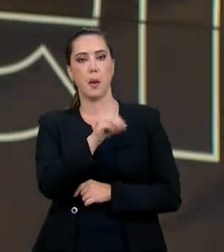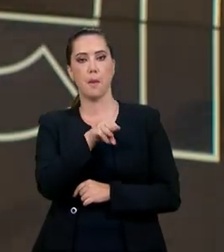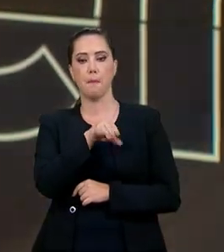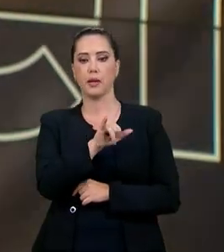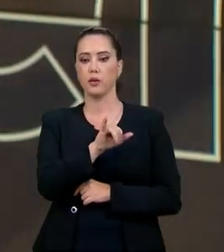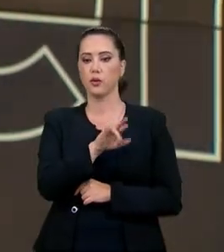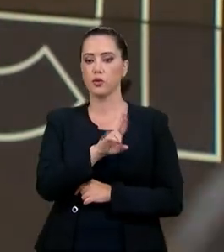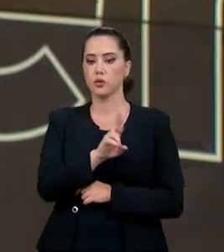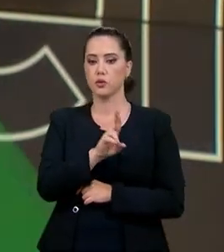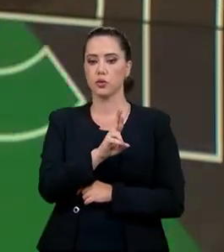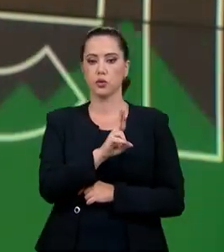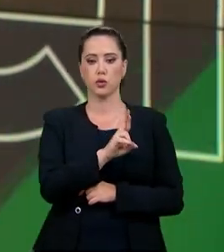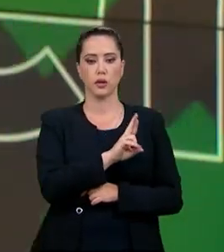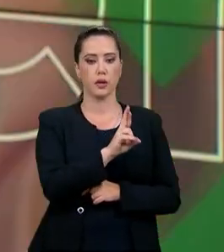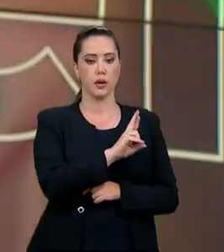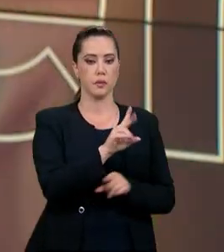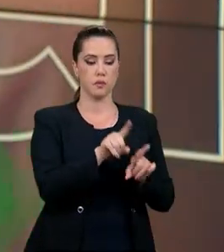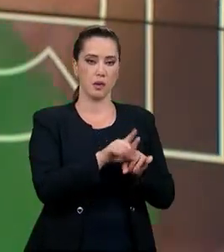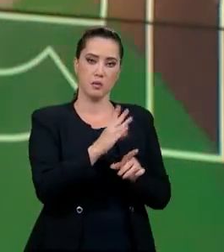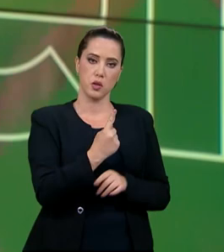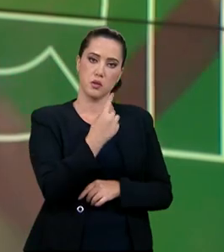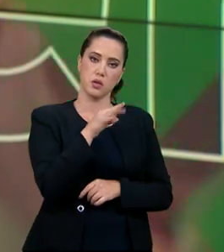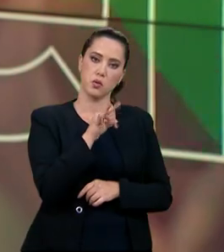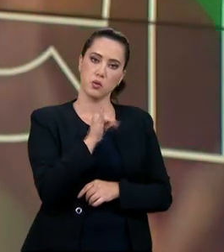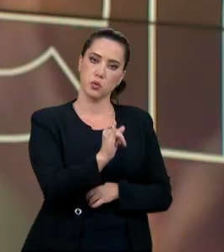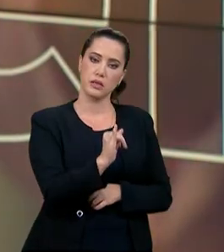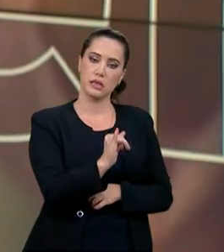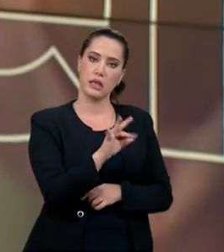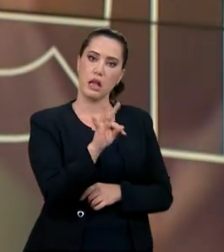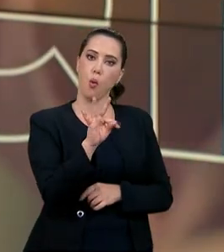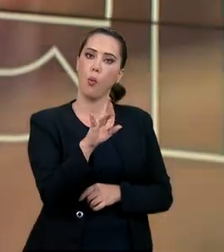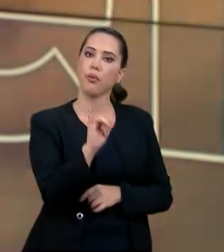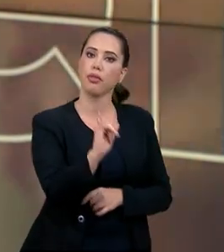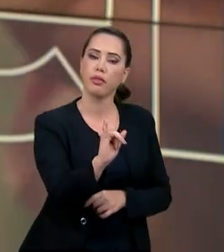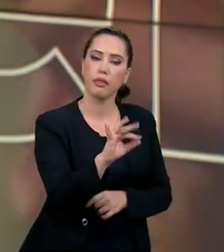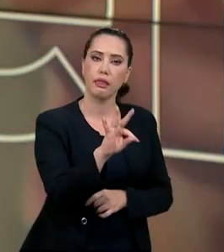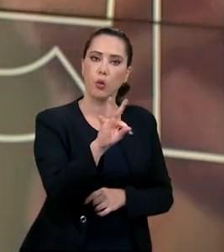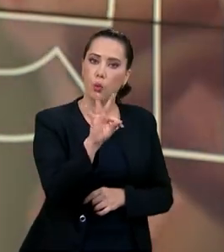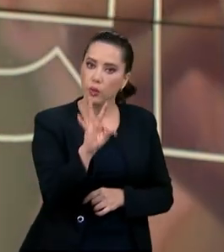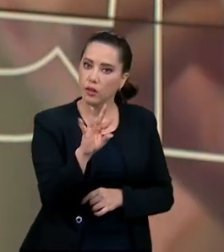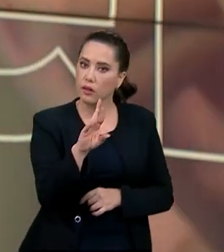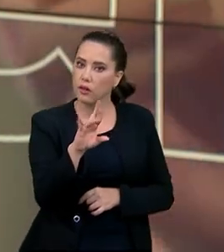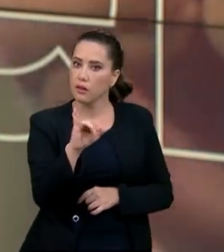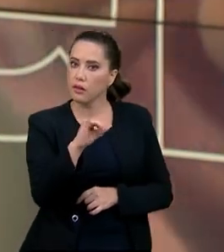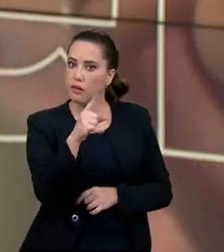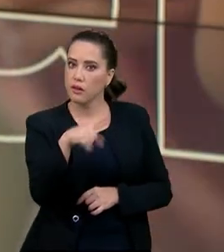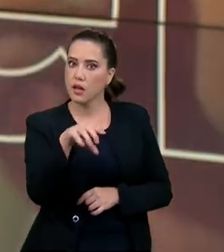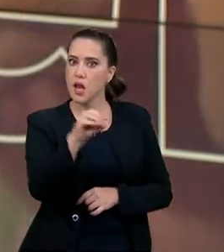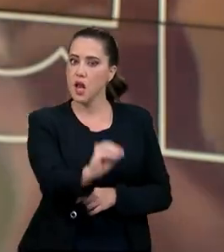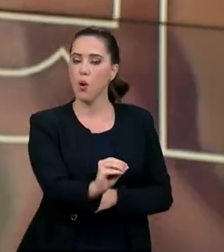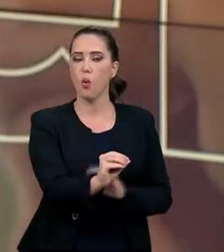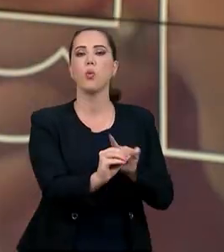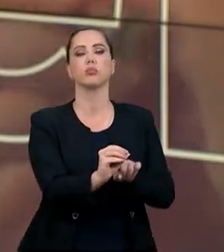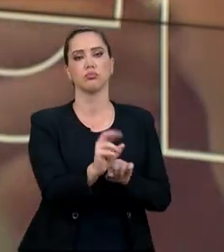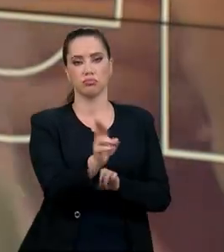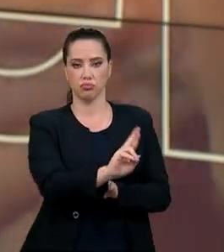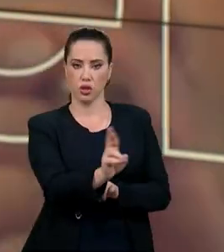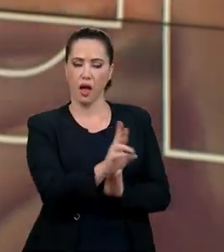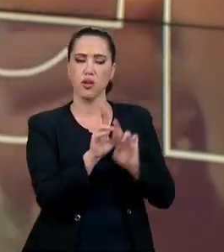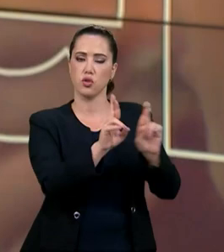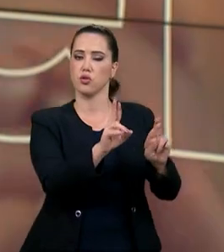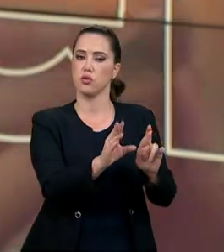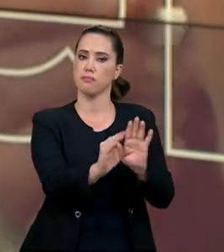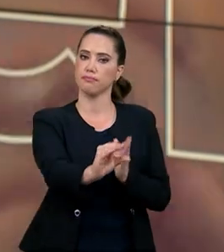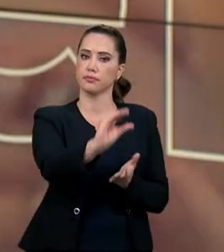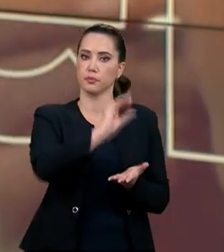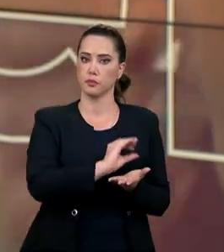nós estamos falando aí de um tri 400 bilhões de novos investimentos que o Brasil espera. 5G está nesse rol, como você comentou muito bem, os